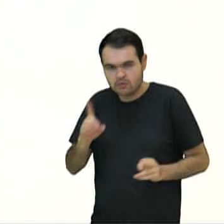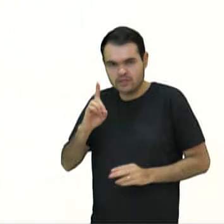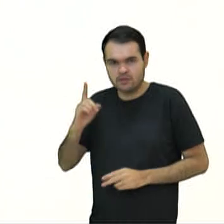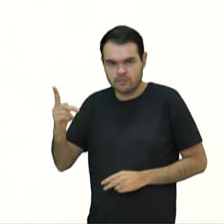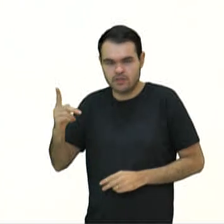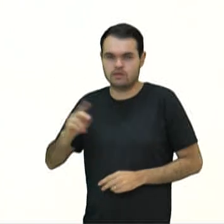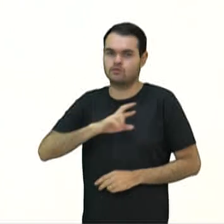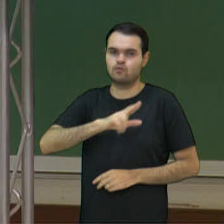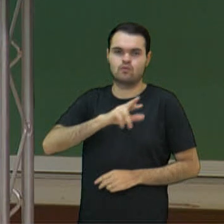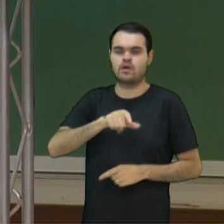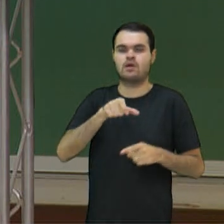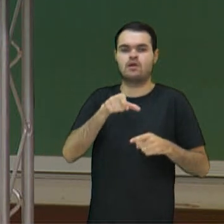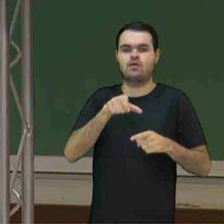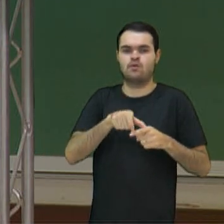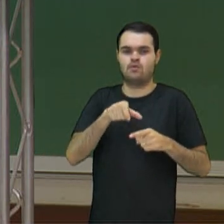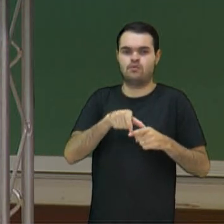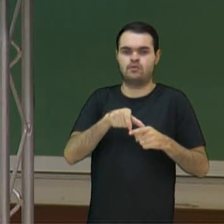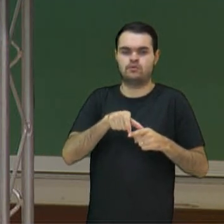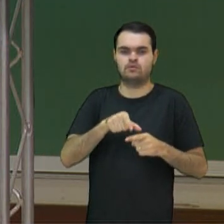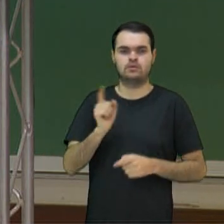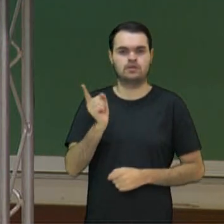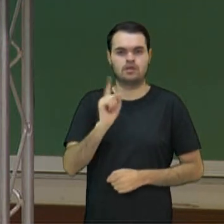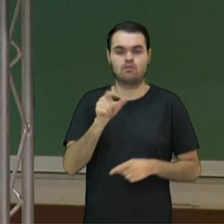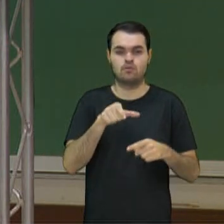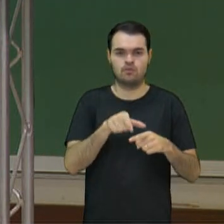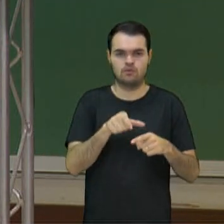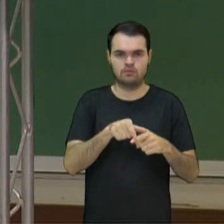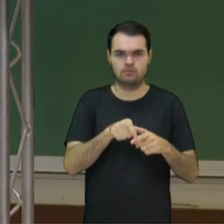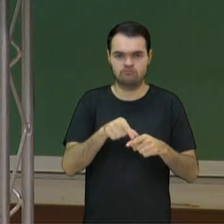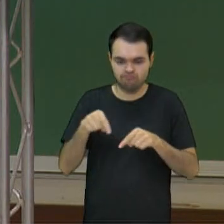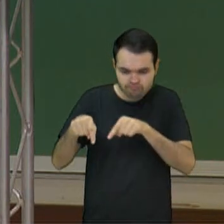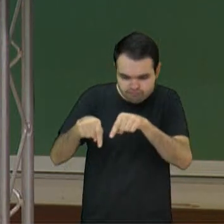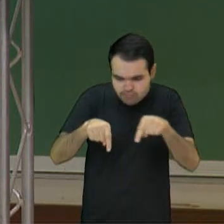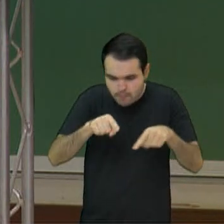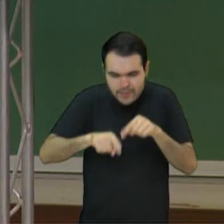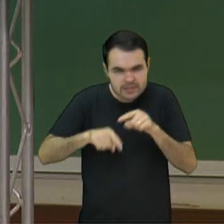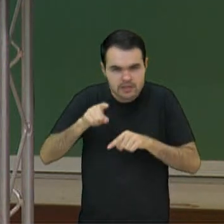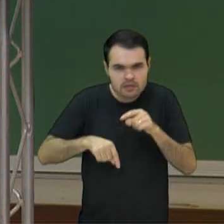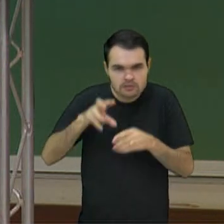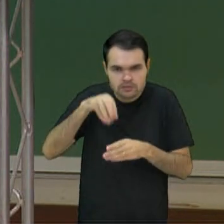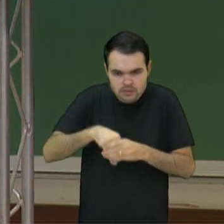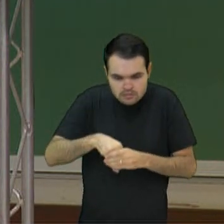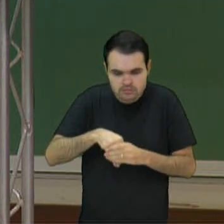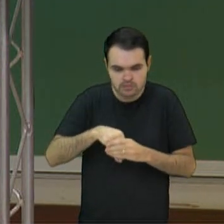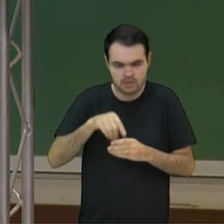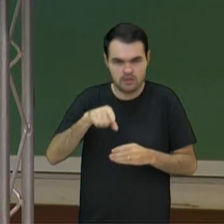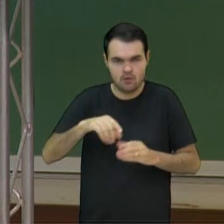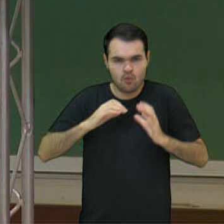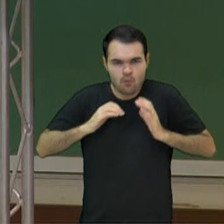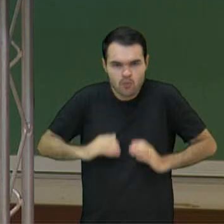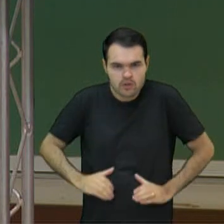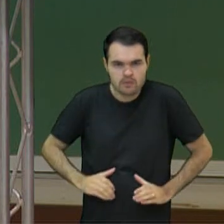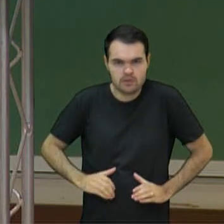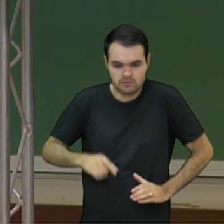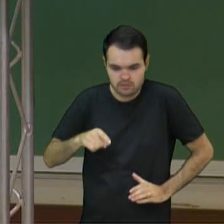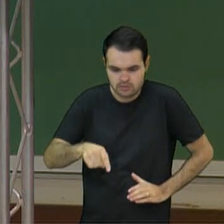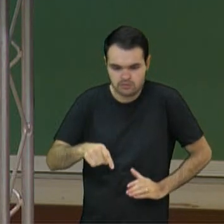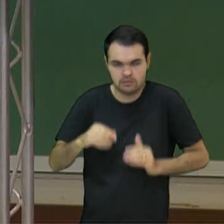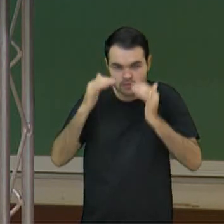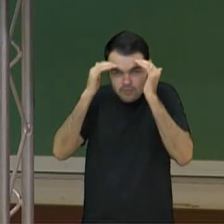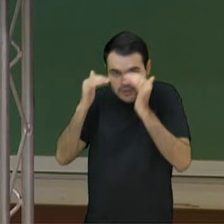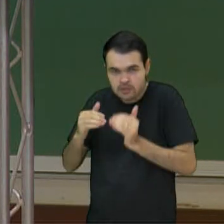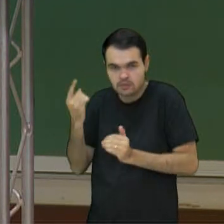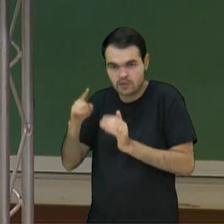não ôhmicos. Então, os dispositivos, os materiais que se comportam de acordo com essa primeira lei de